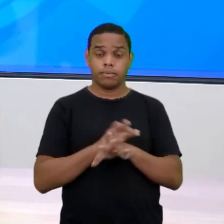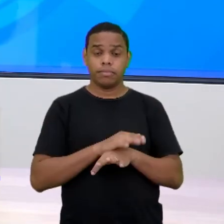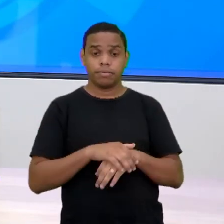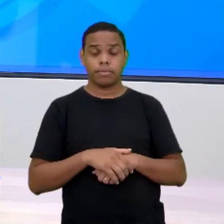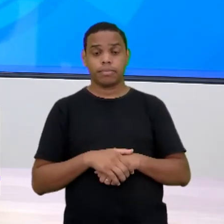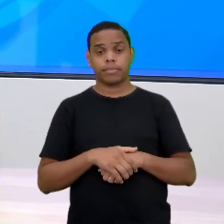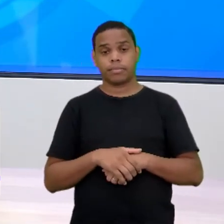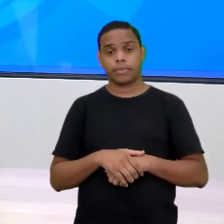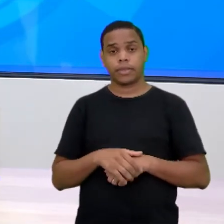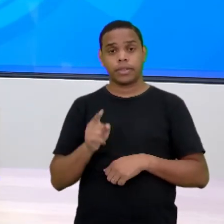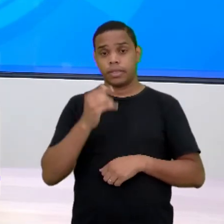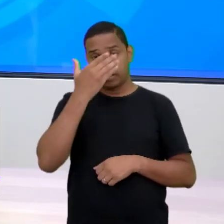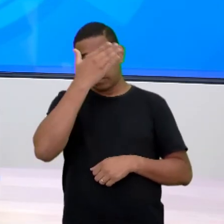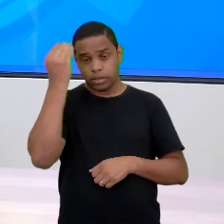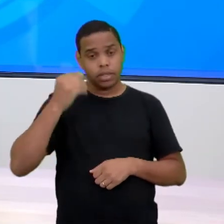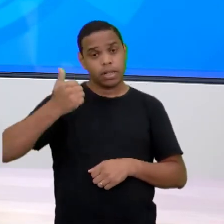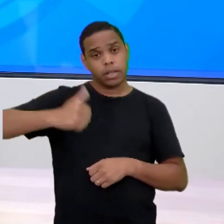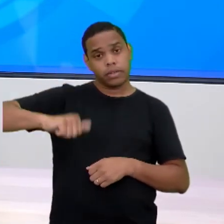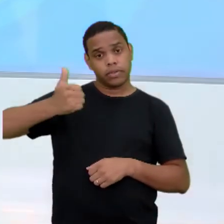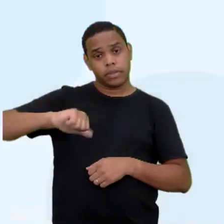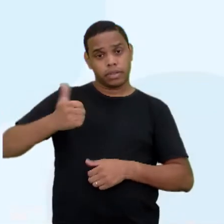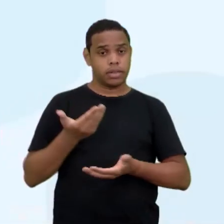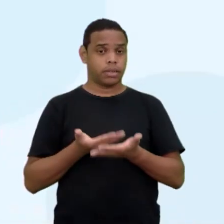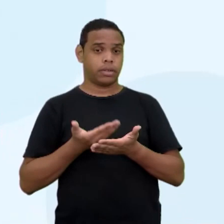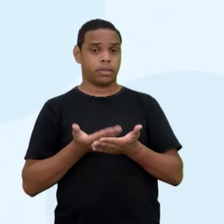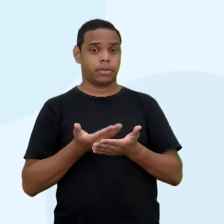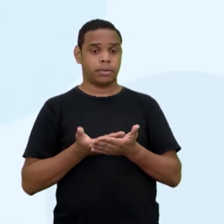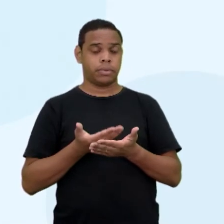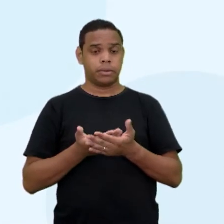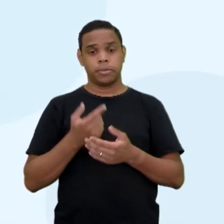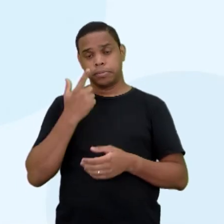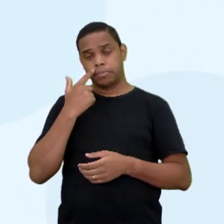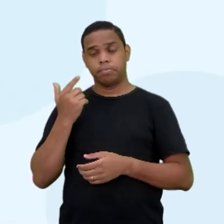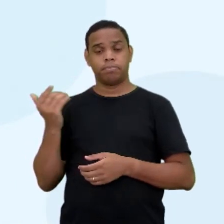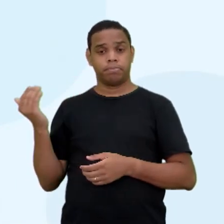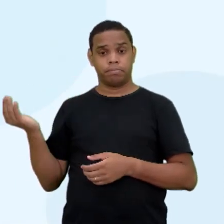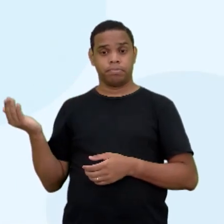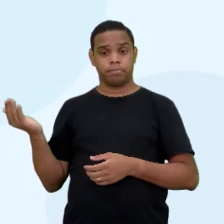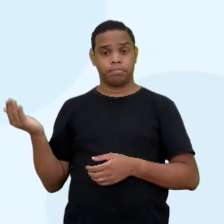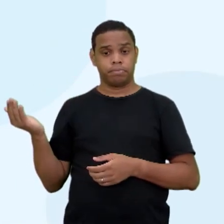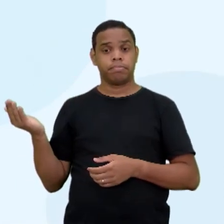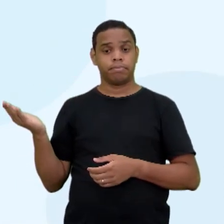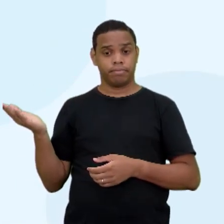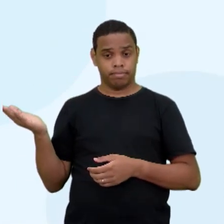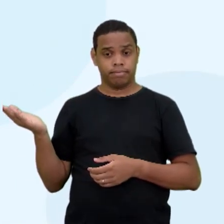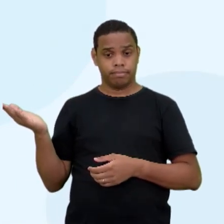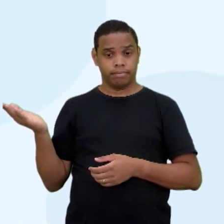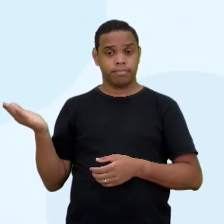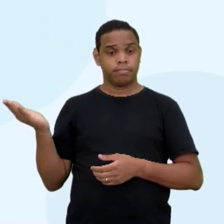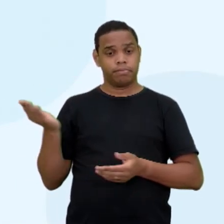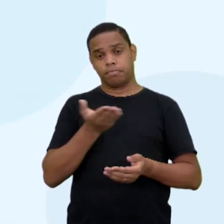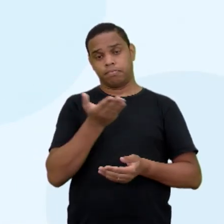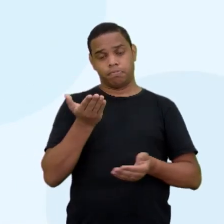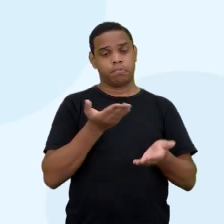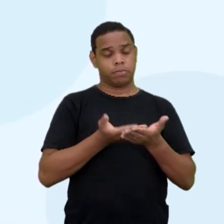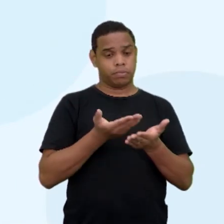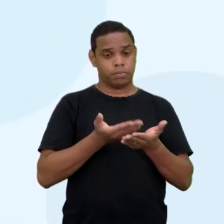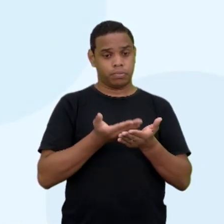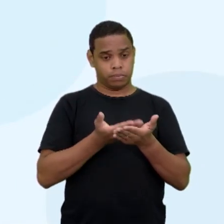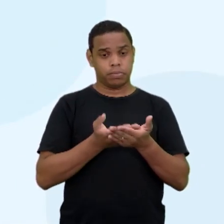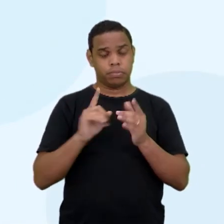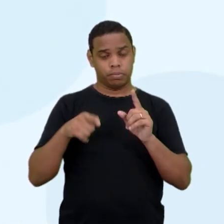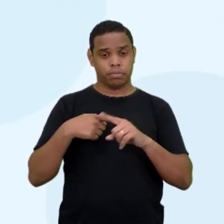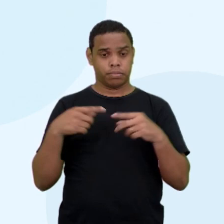pessoal. Não esqueçam aí de avaliar a nossa aula, né? Sempre aparece aí tá aí, ó, QR Code para vocês e o link,